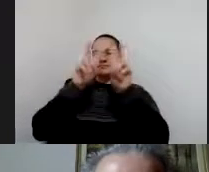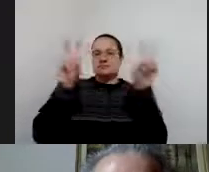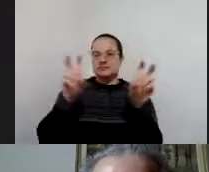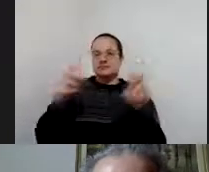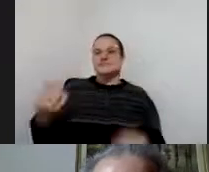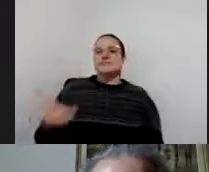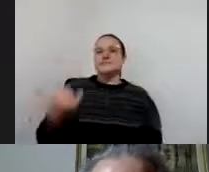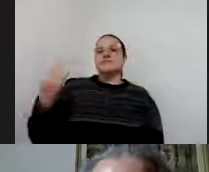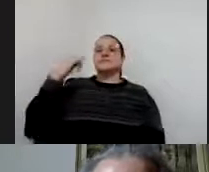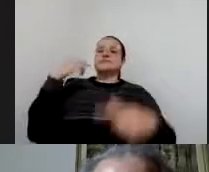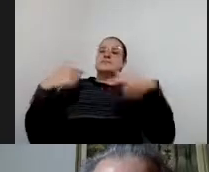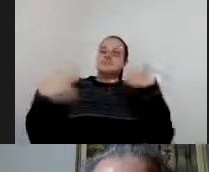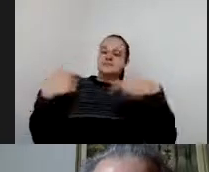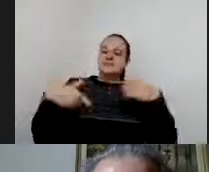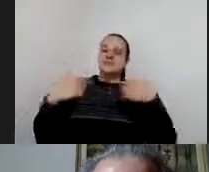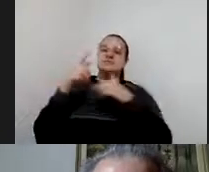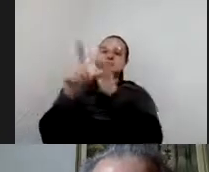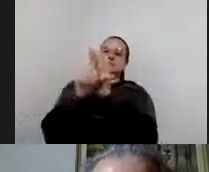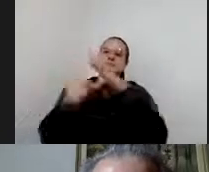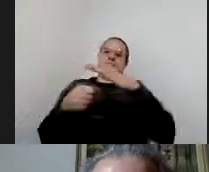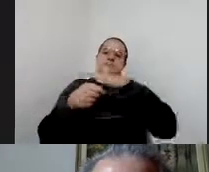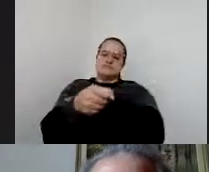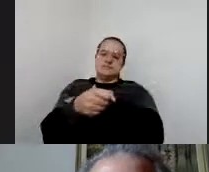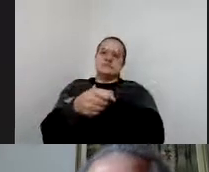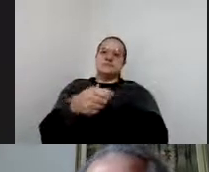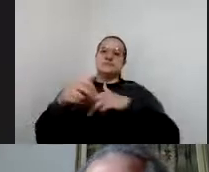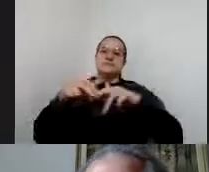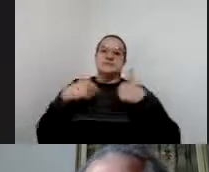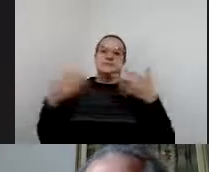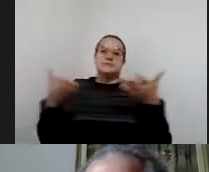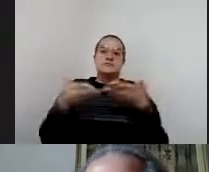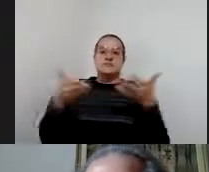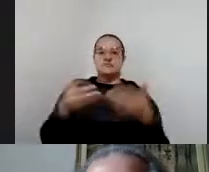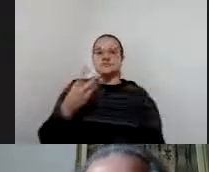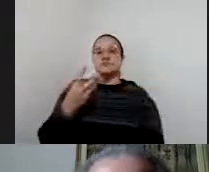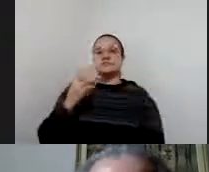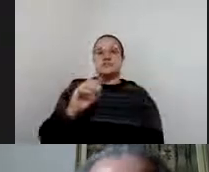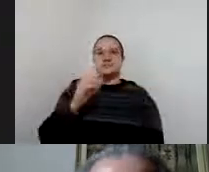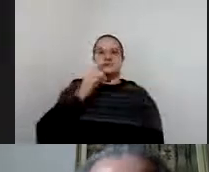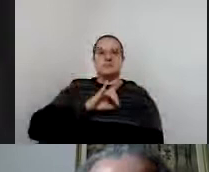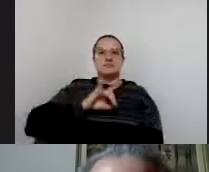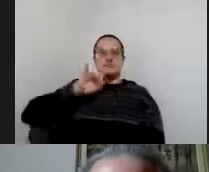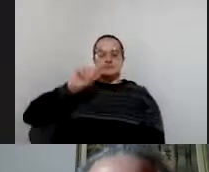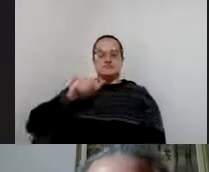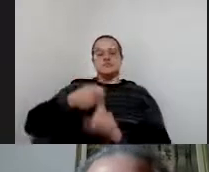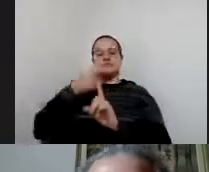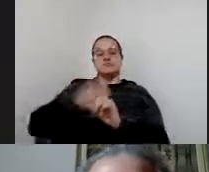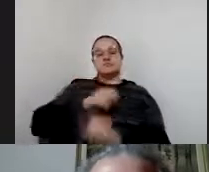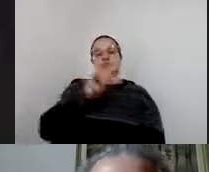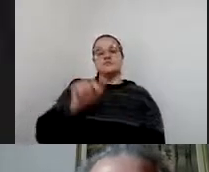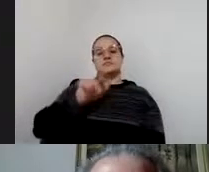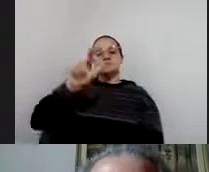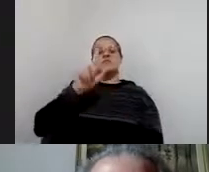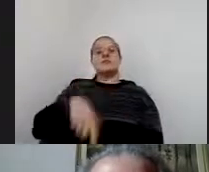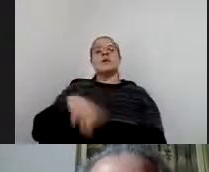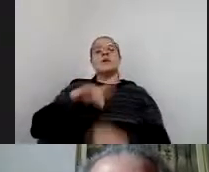do trabalho, a importância da Lei de Cotas, e esse ano, durante os 30 dias do mês de julho, também serão divulgados nas redes